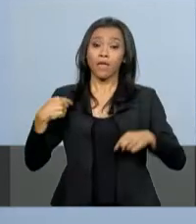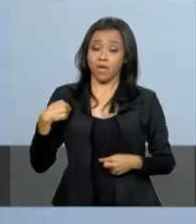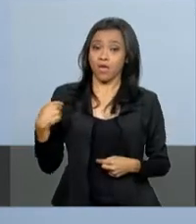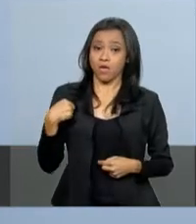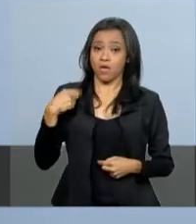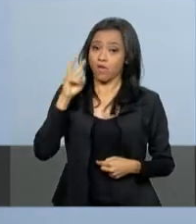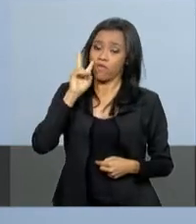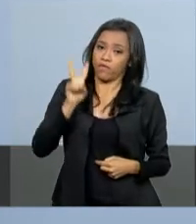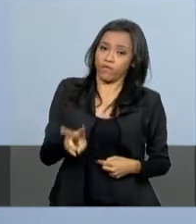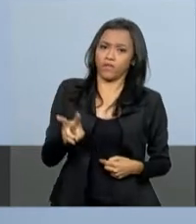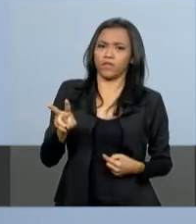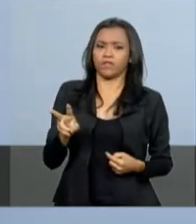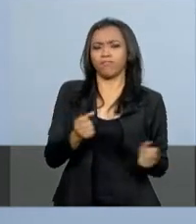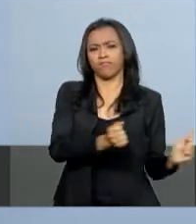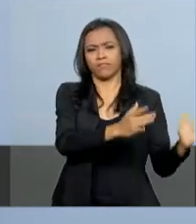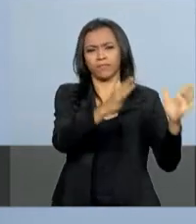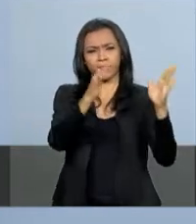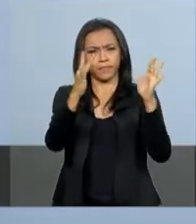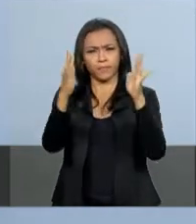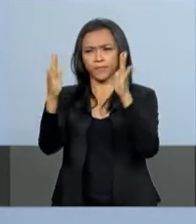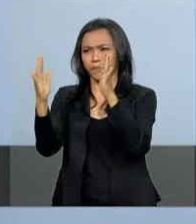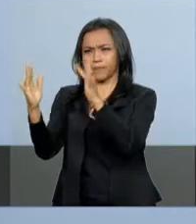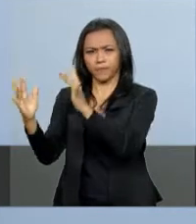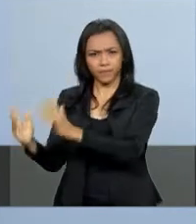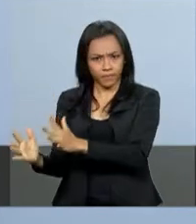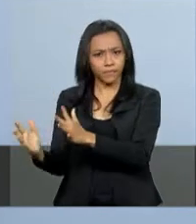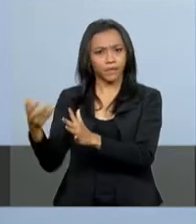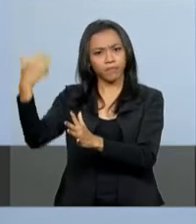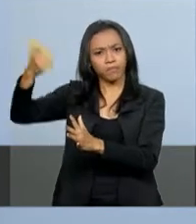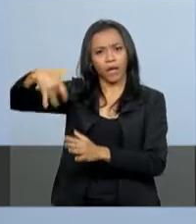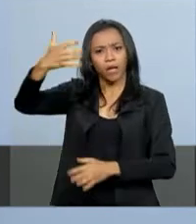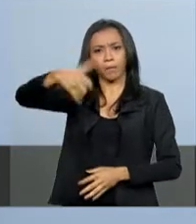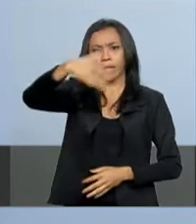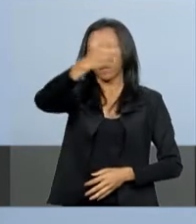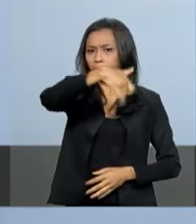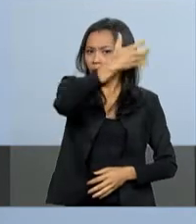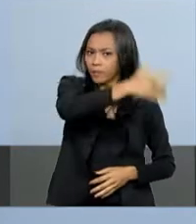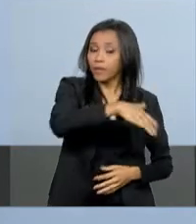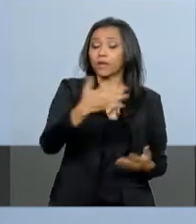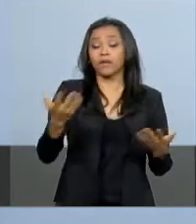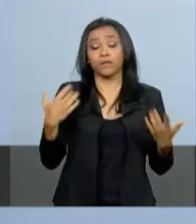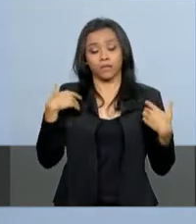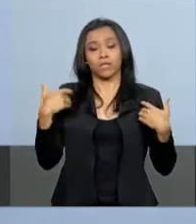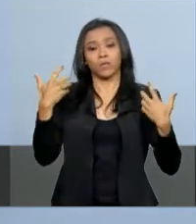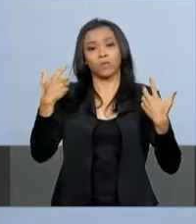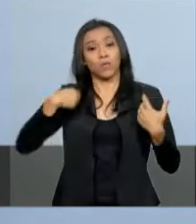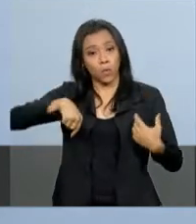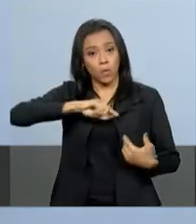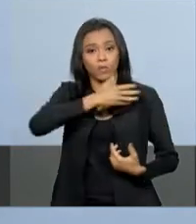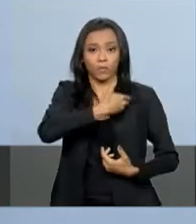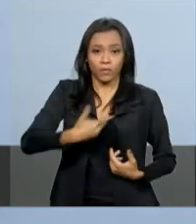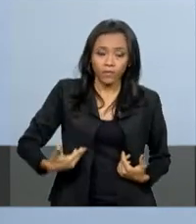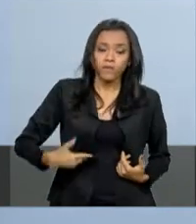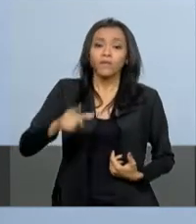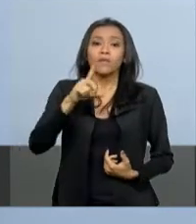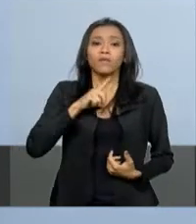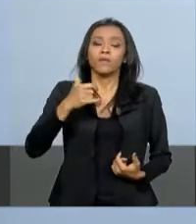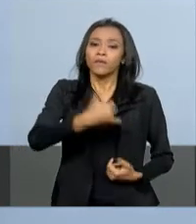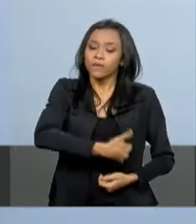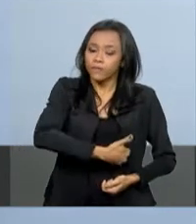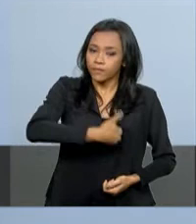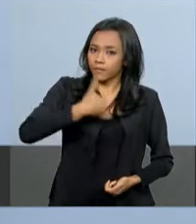relato vai por isso eu posso dizer sem medo de errar que nosso governo tem orgulho de